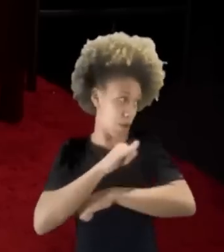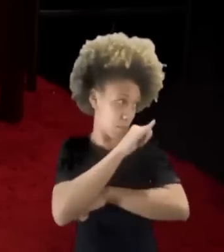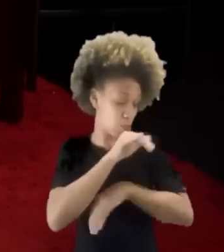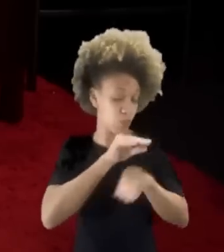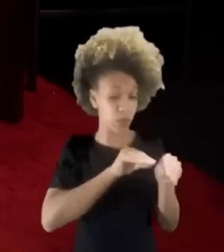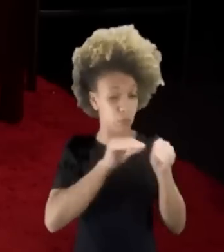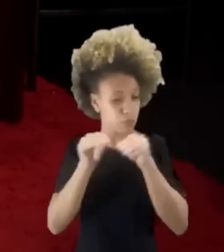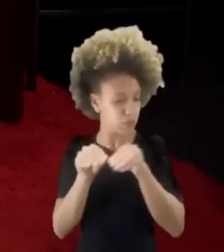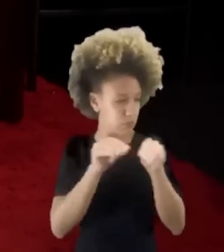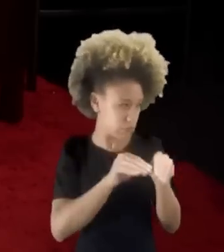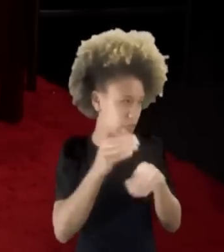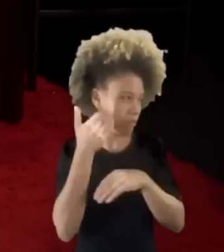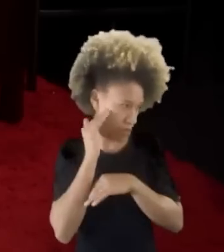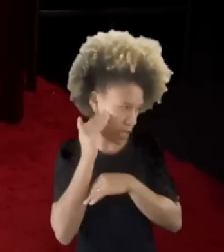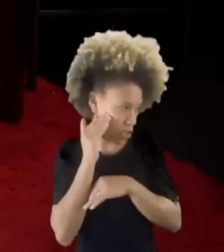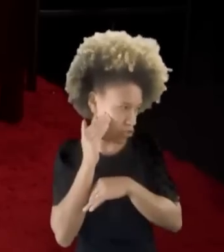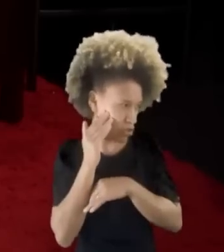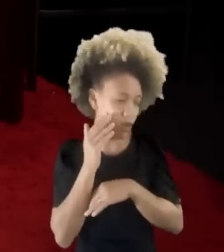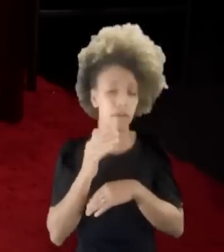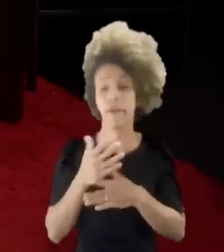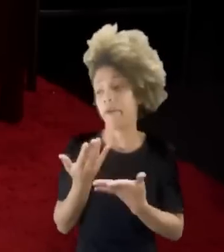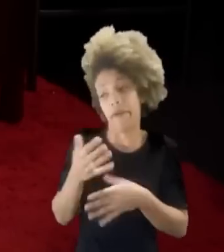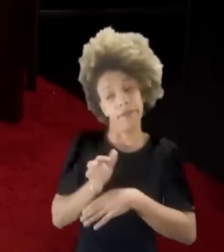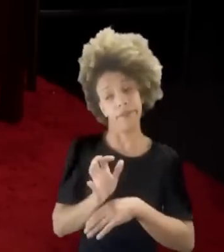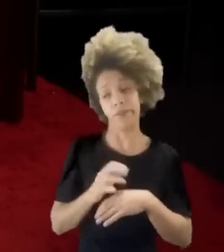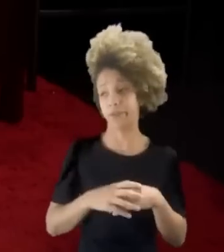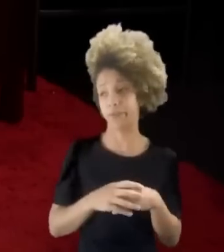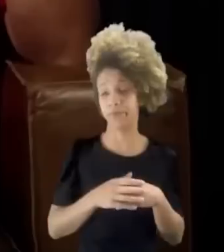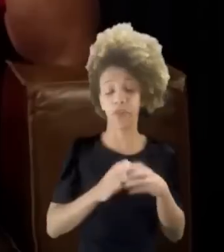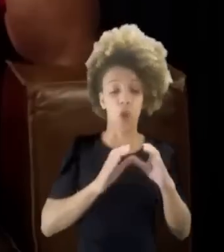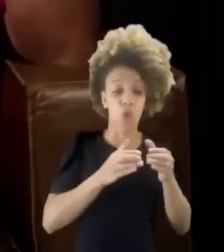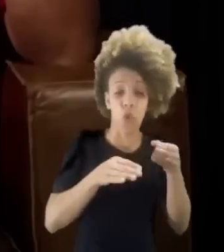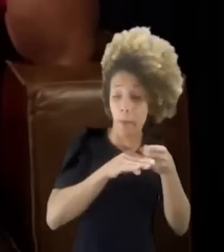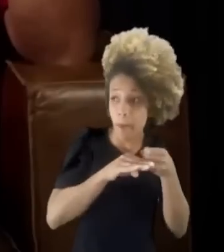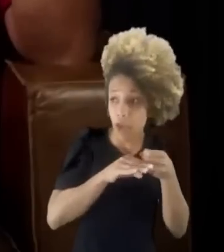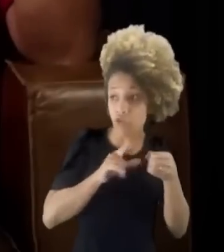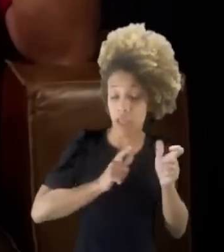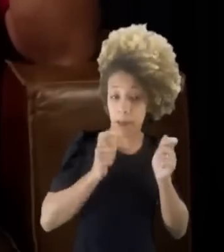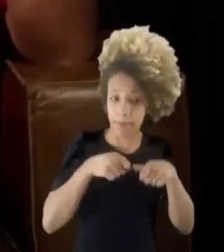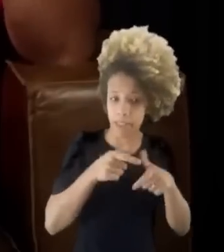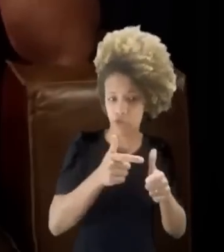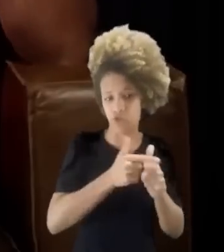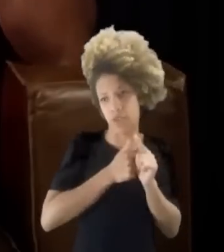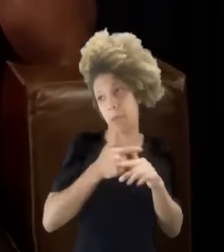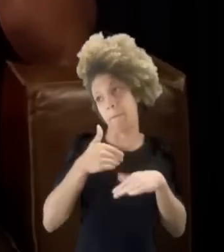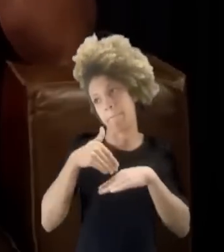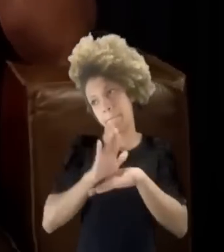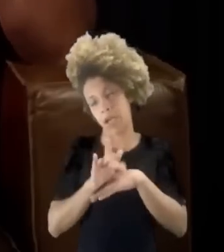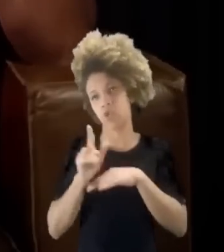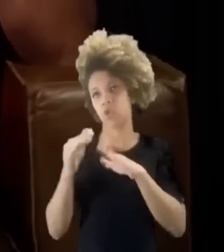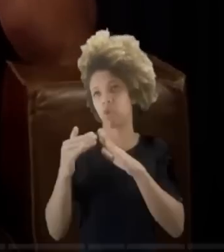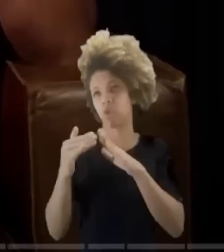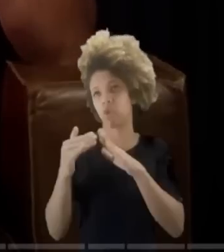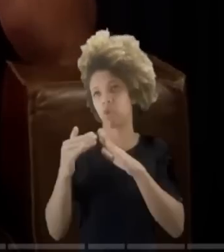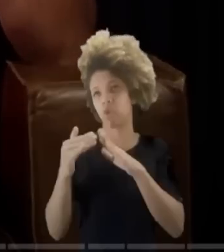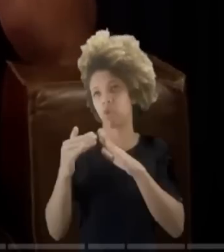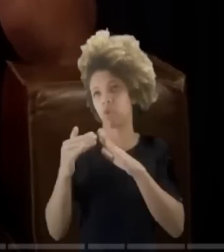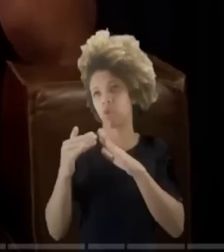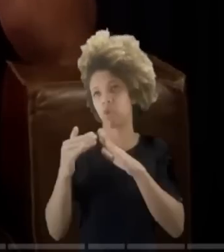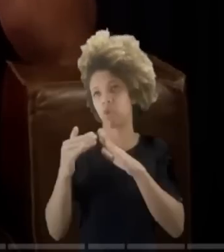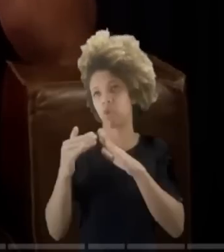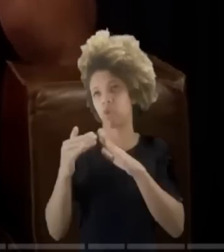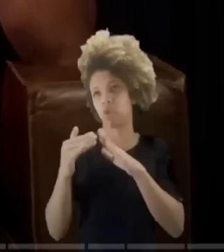transição entre os lugares assim então é isso o classe média tem uma capacidade de se endividar maior do que o favelado